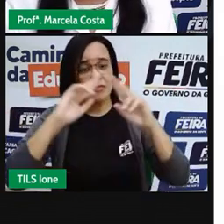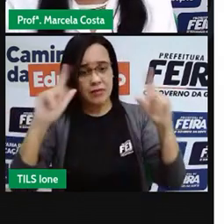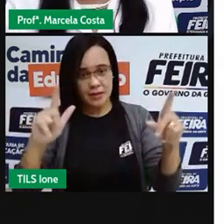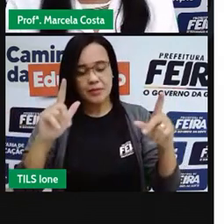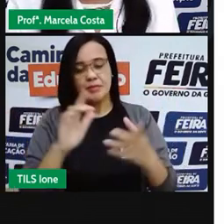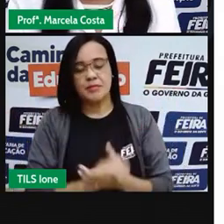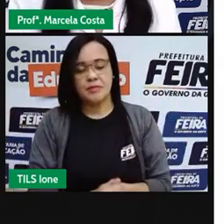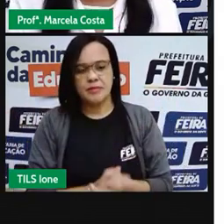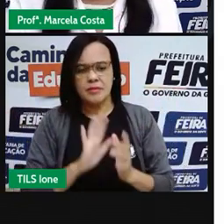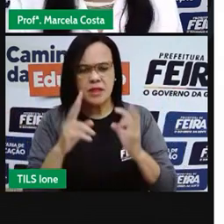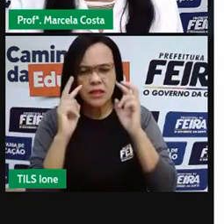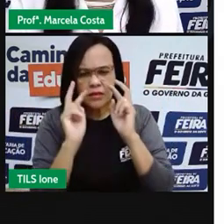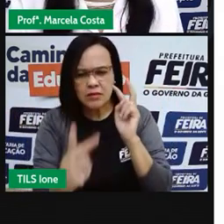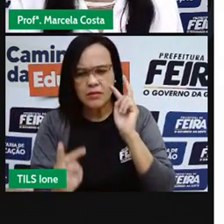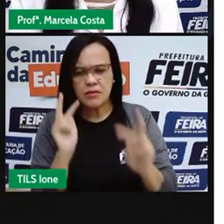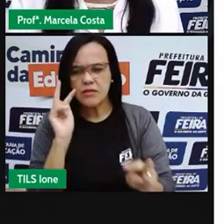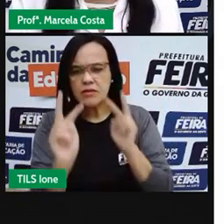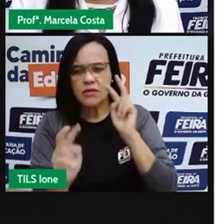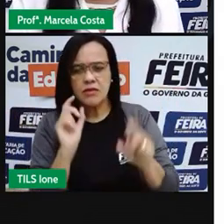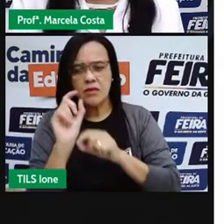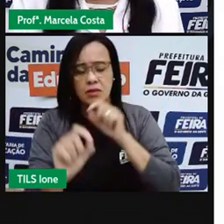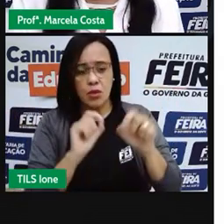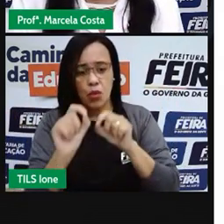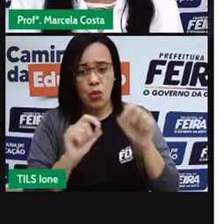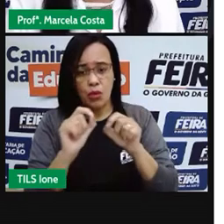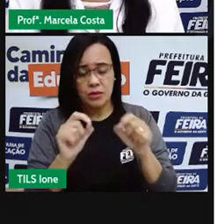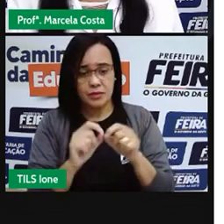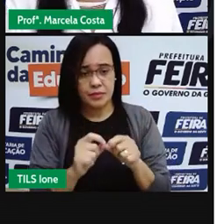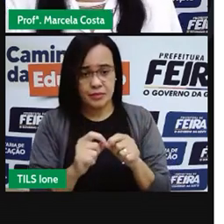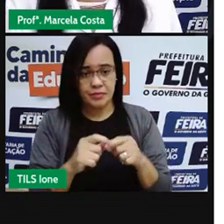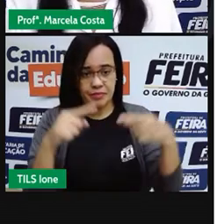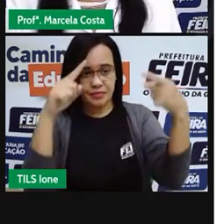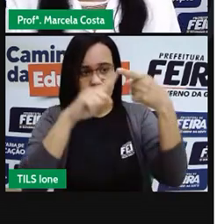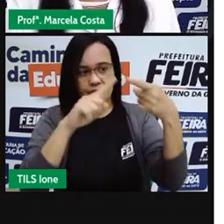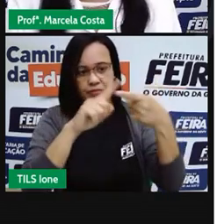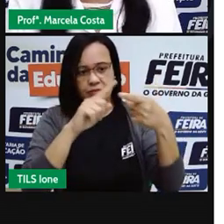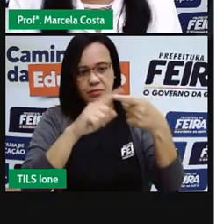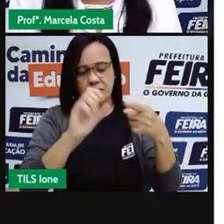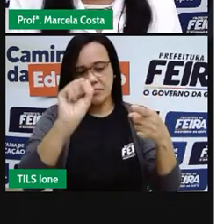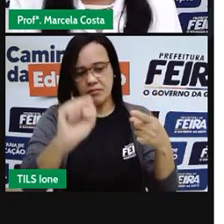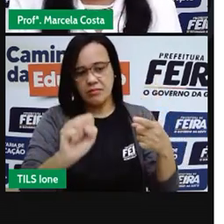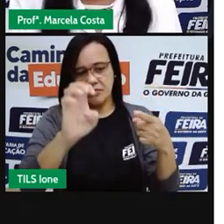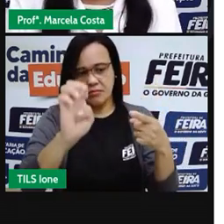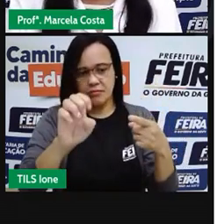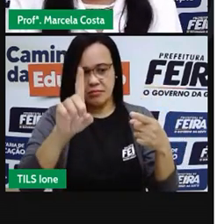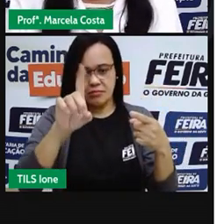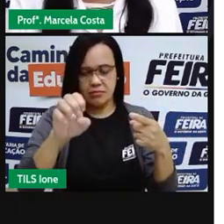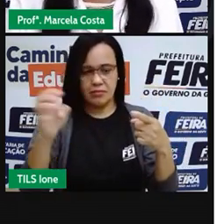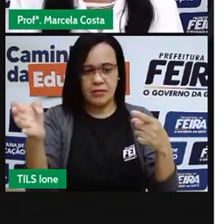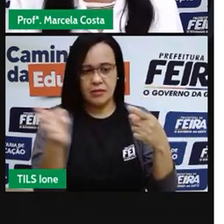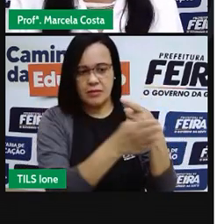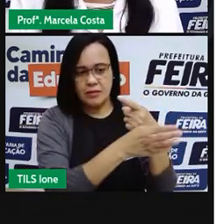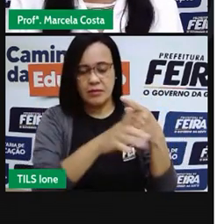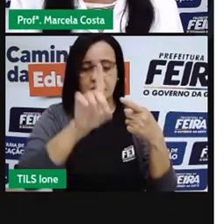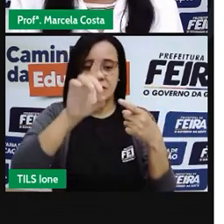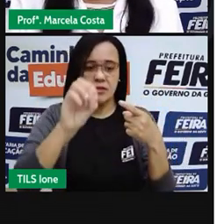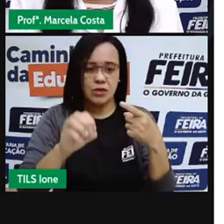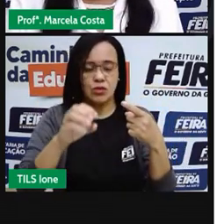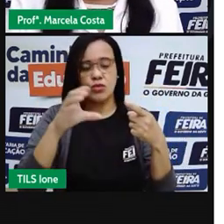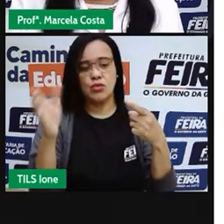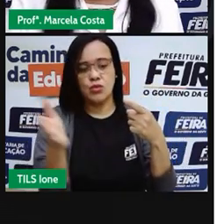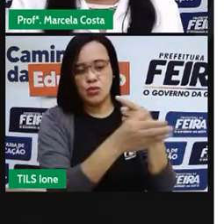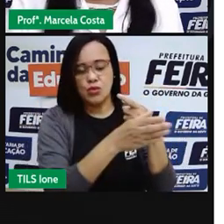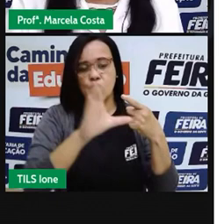Agora, observem aqui a sede do CUFA e a sede do Mercado de Arte Popular.